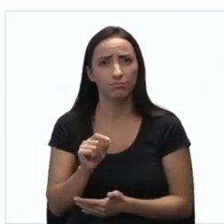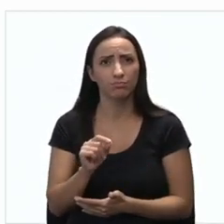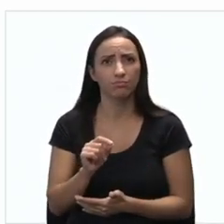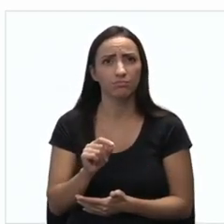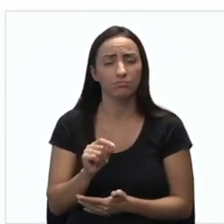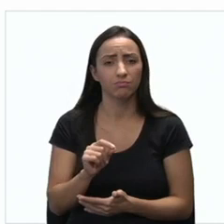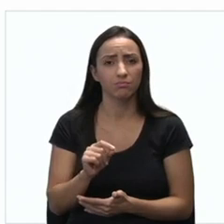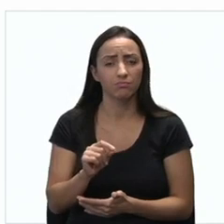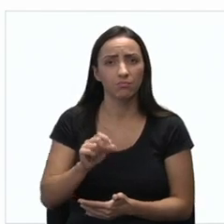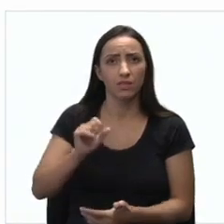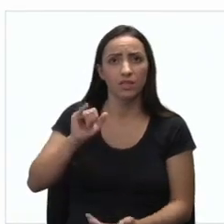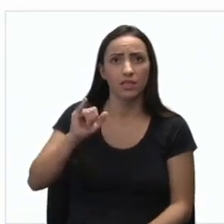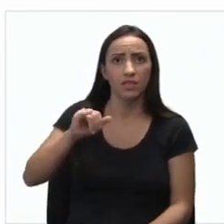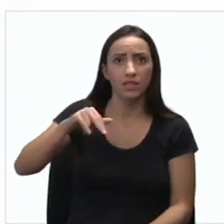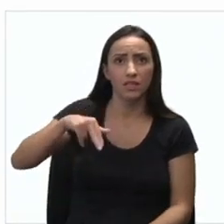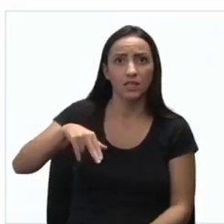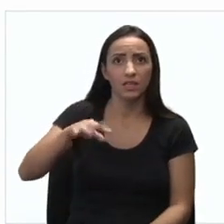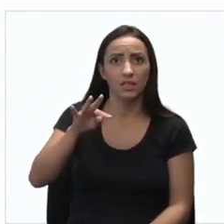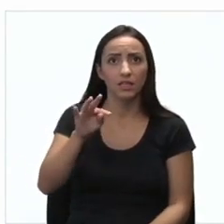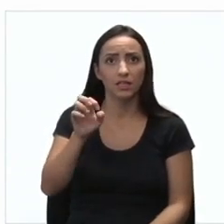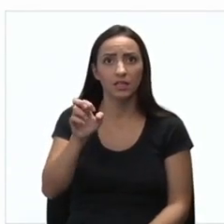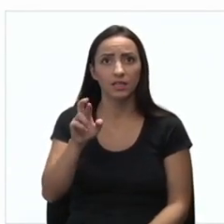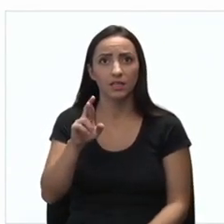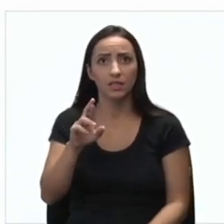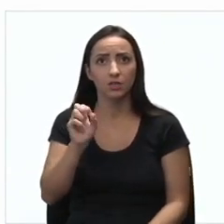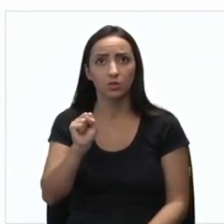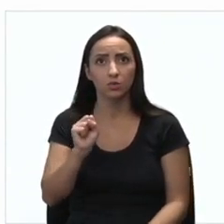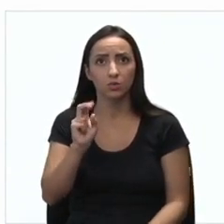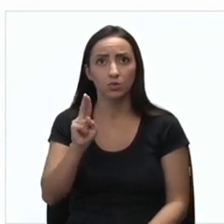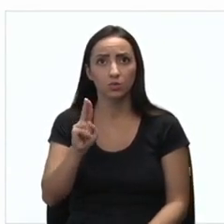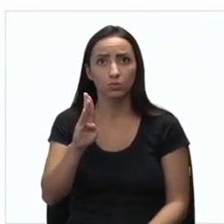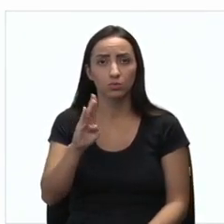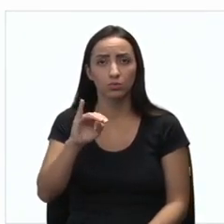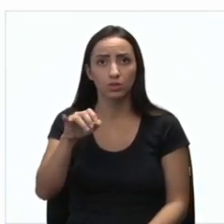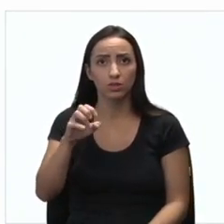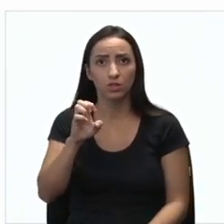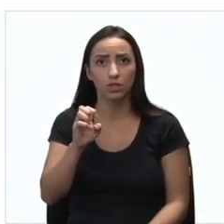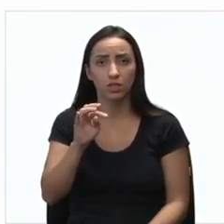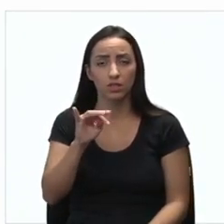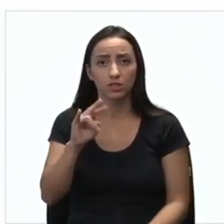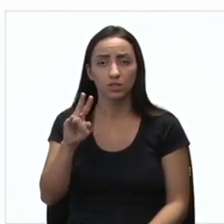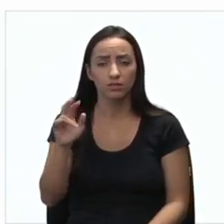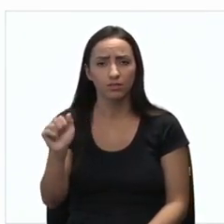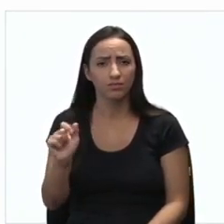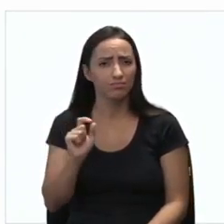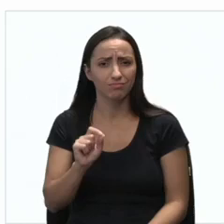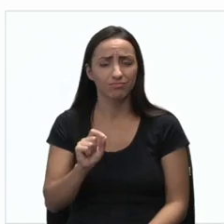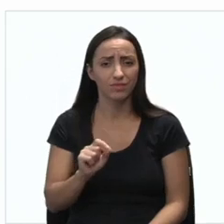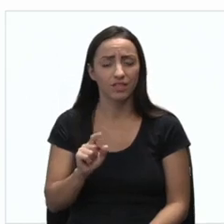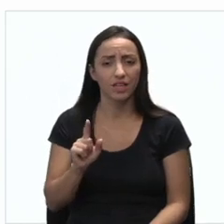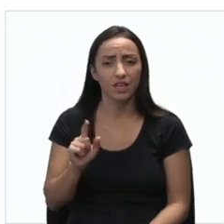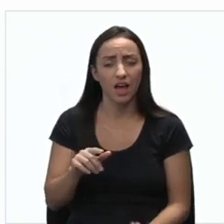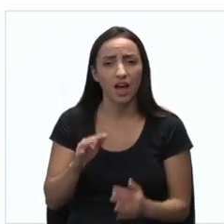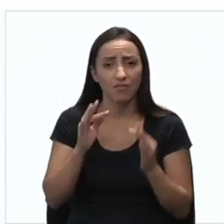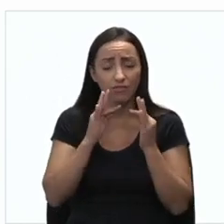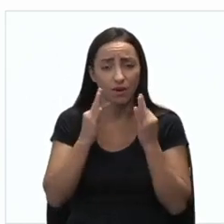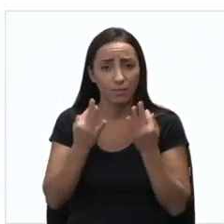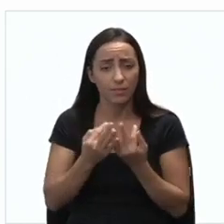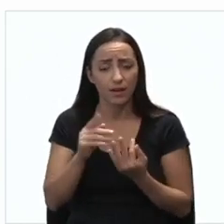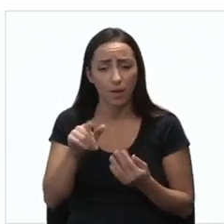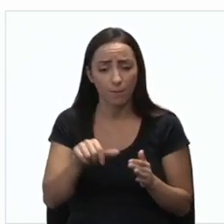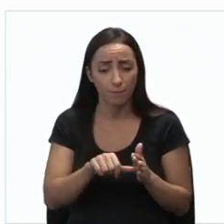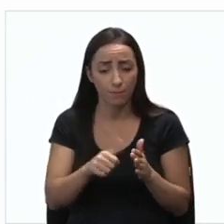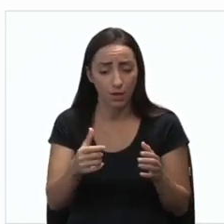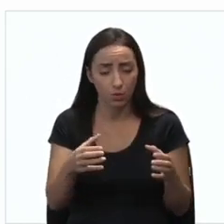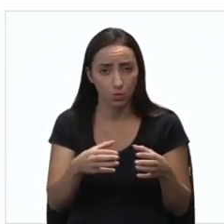intersubjetiva, da matriz intersubjetiva que funda a origem da vida psíquica. Então, a família, ela é o primeiro